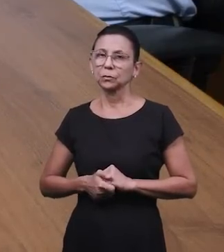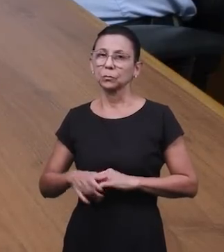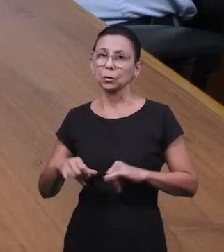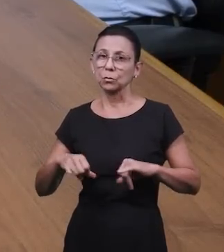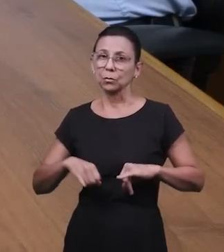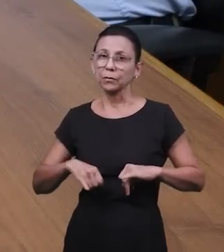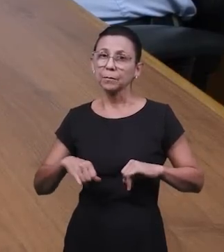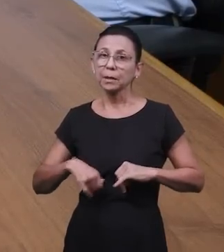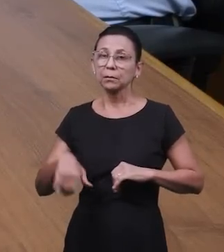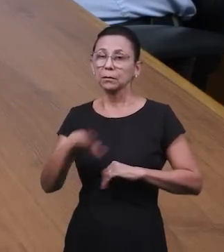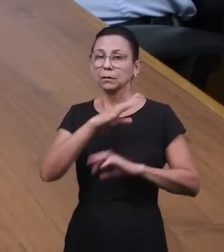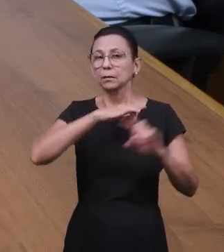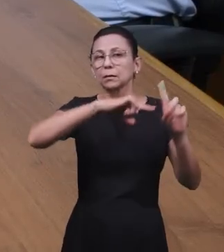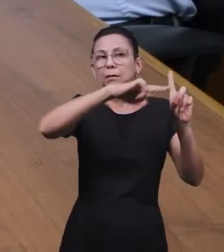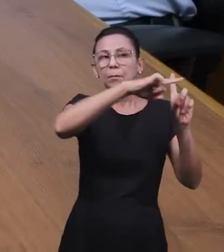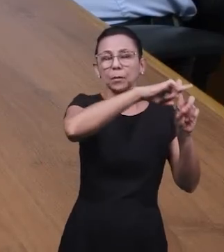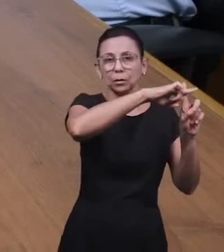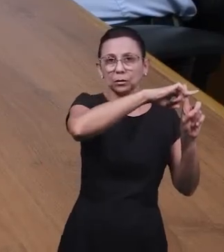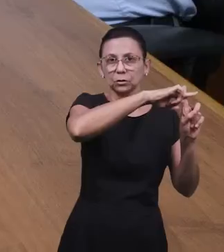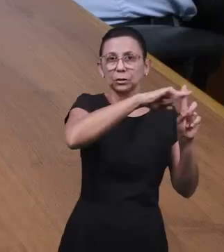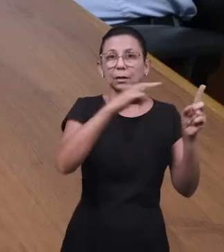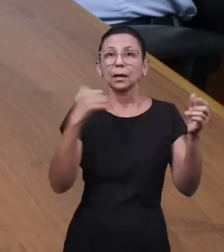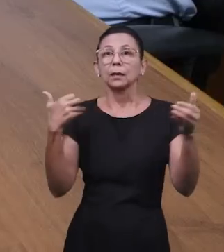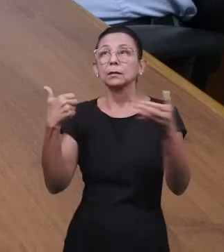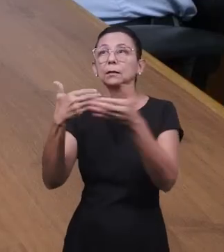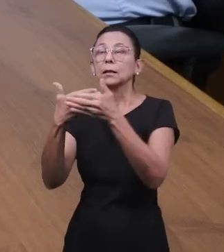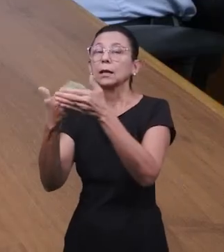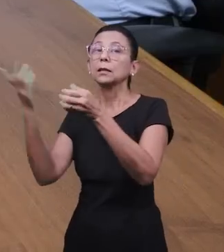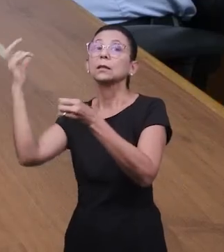que eu venha. Então está falando de um Jesus vivo.